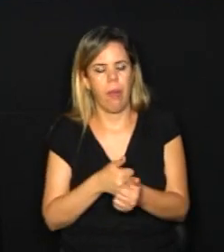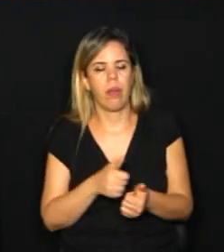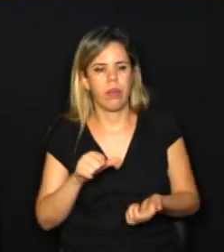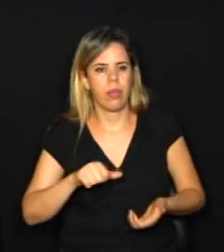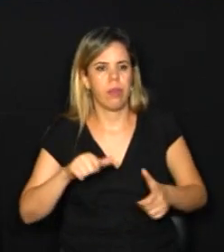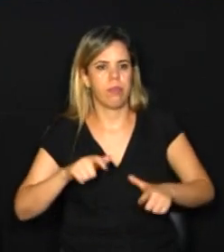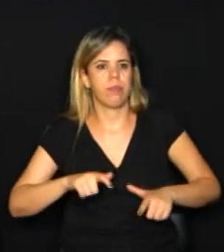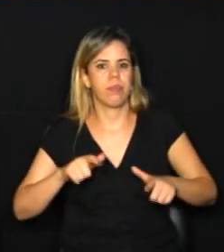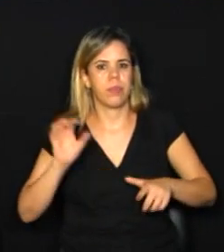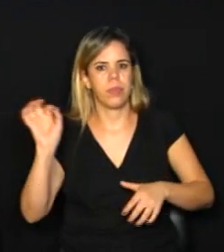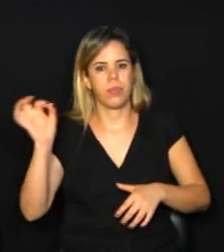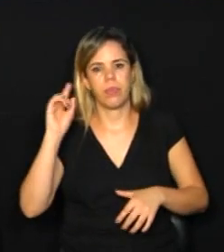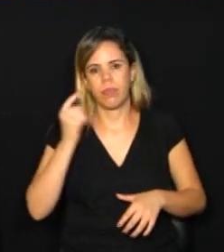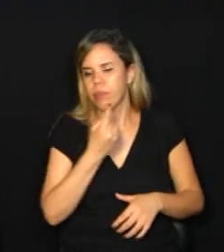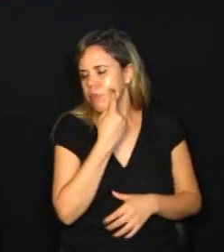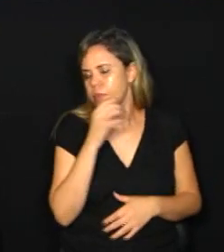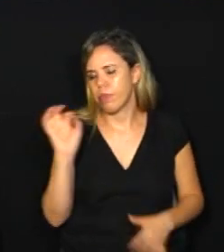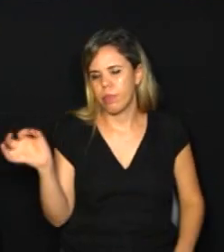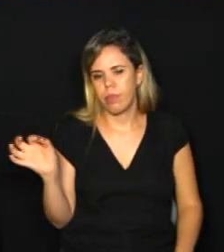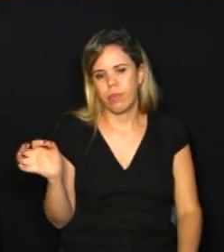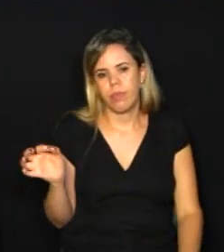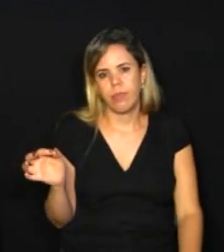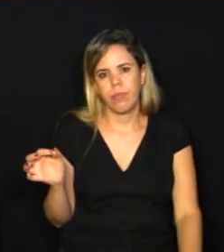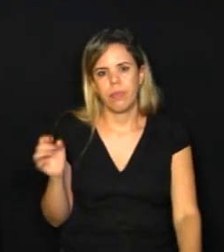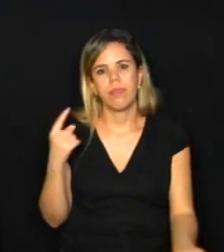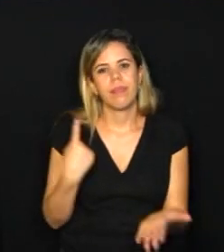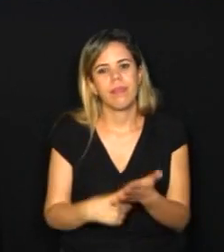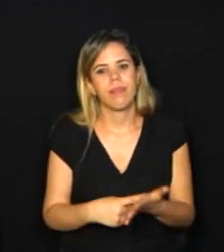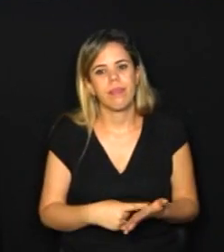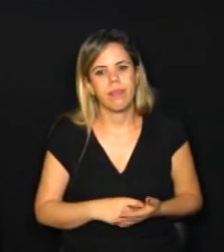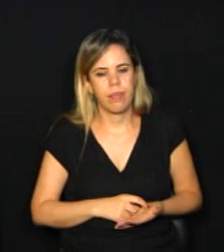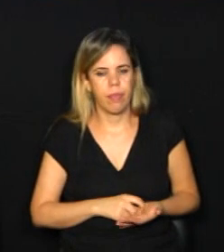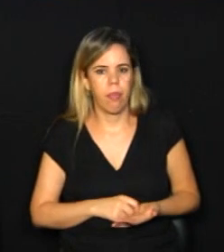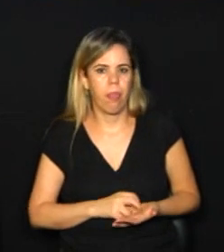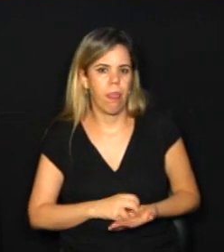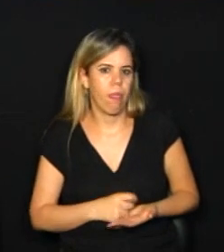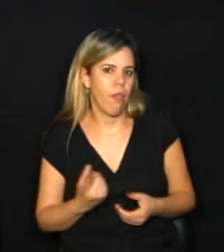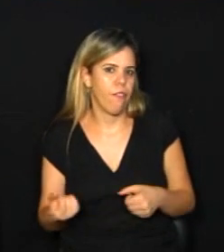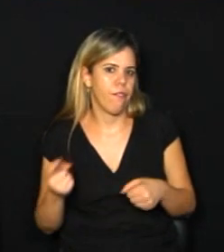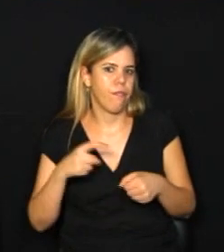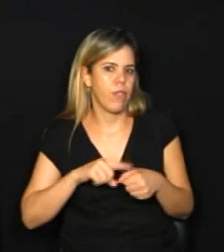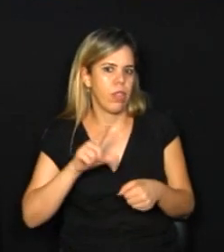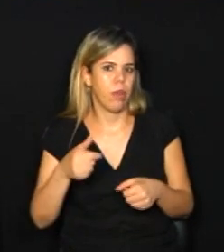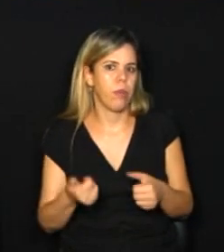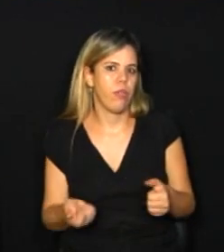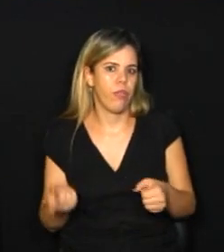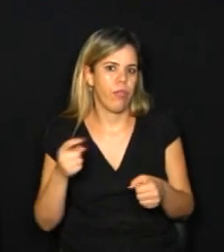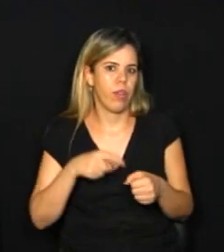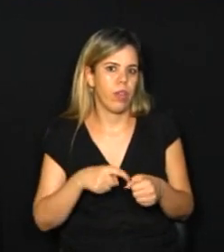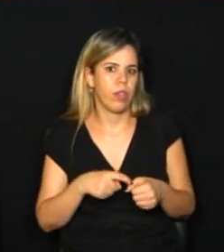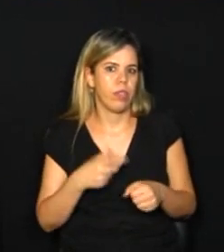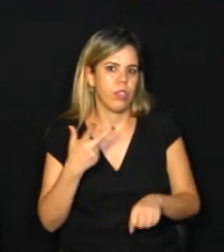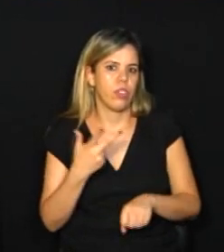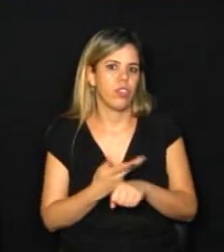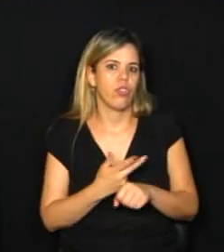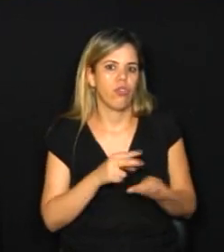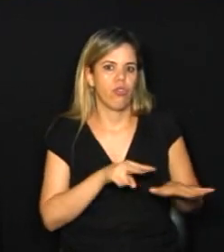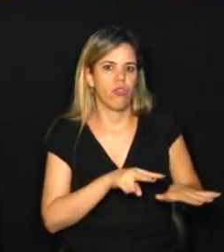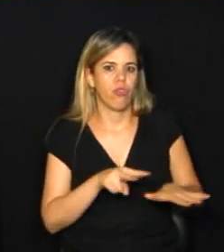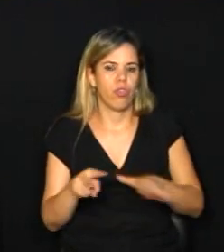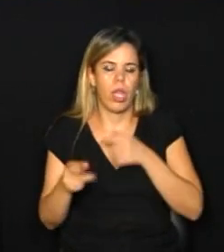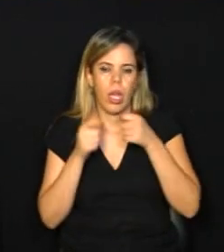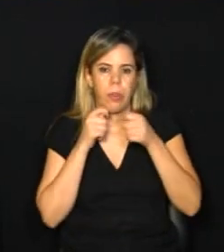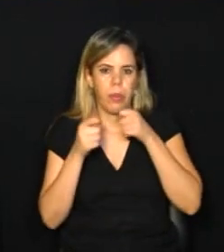local. Certo, Mirna Abreu? Certo, combinado. E aí vamos dizer que eu volto daqui a pouquinho. A gente gravou durante a semana uma